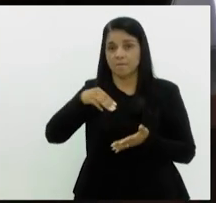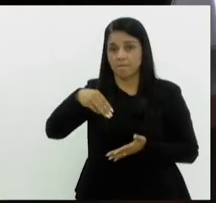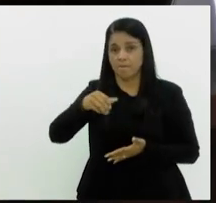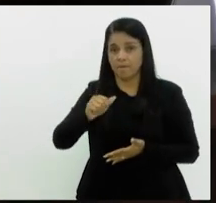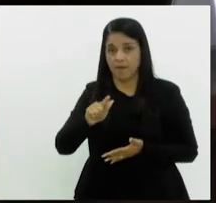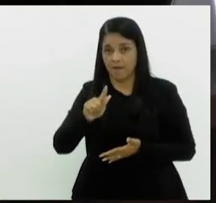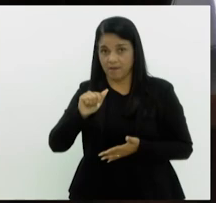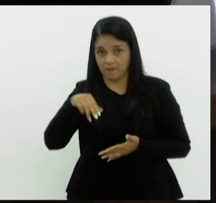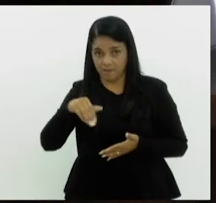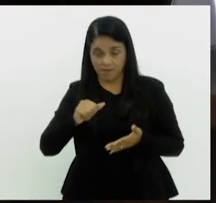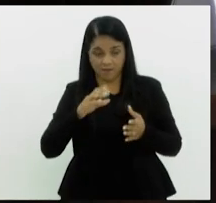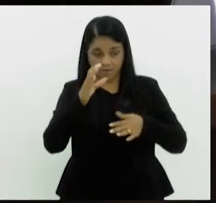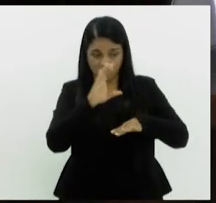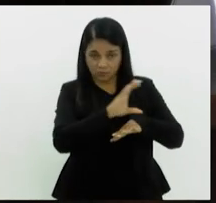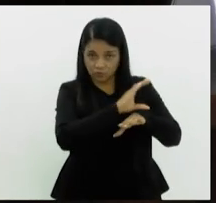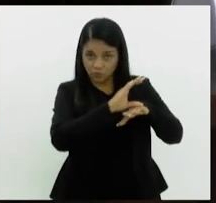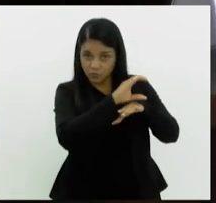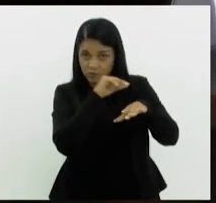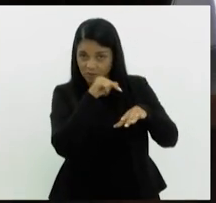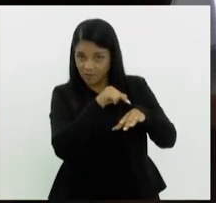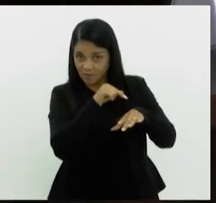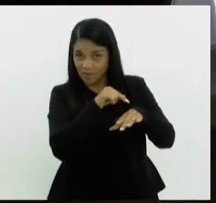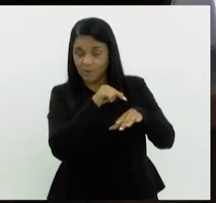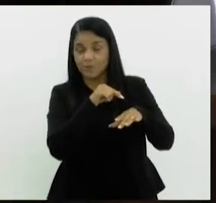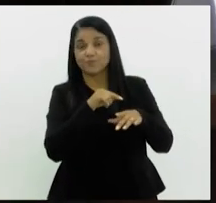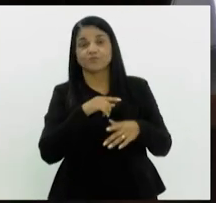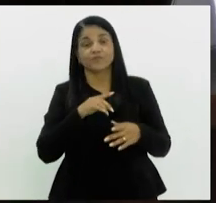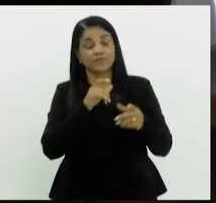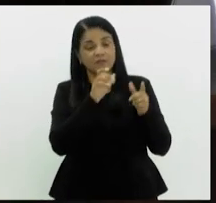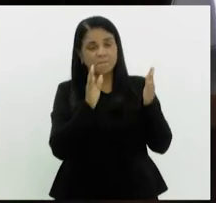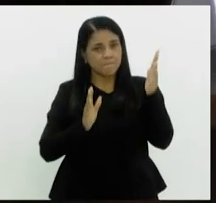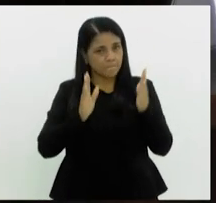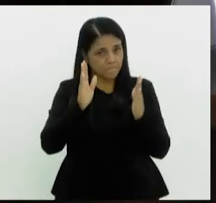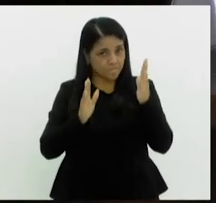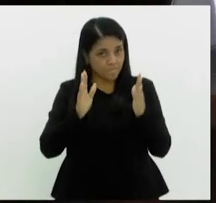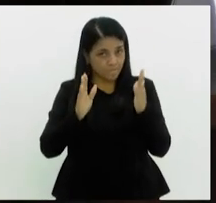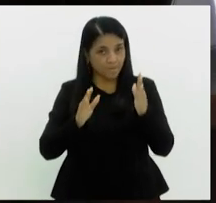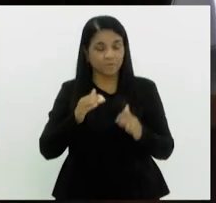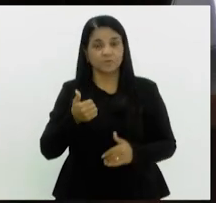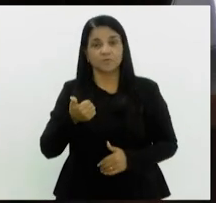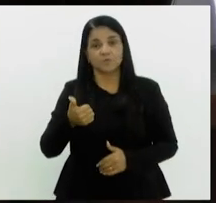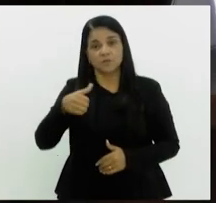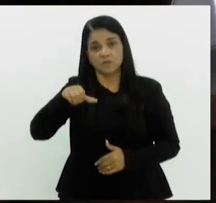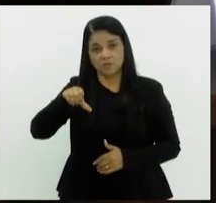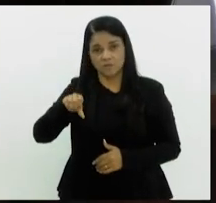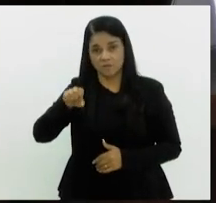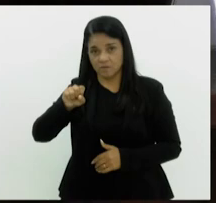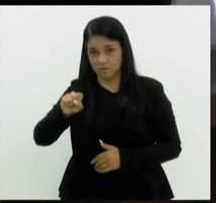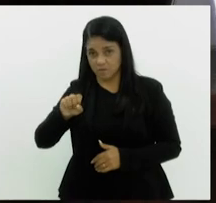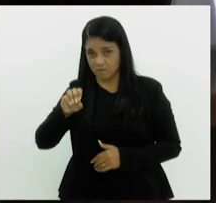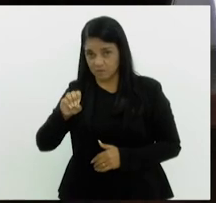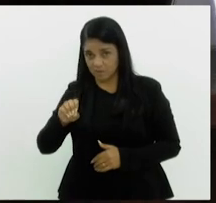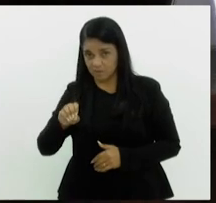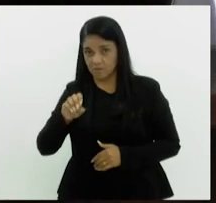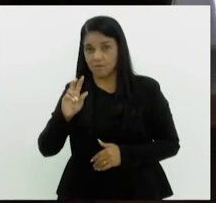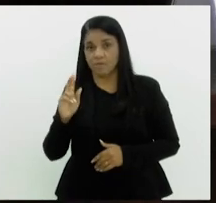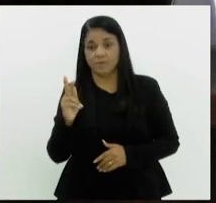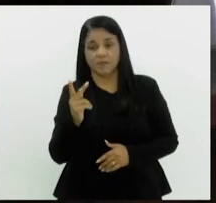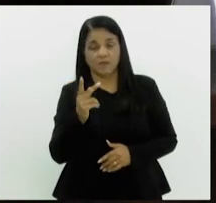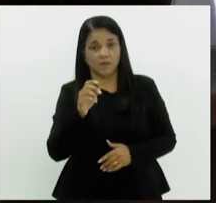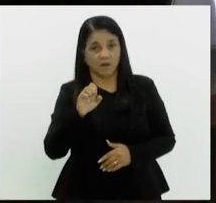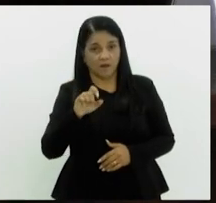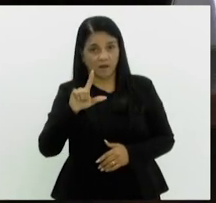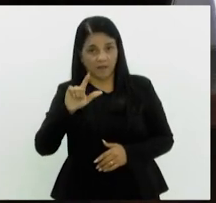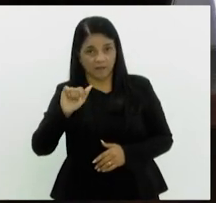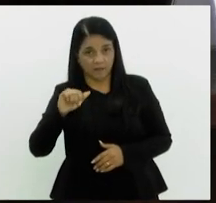Constituição, a Helena, nesse período da década de 80, a partir da iniciativa, junto com